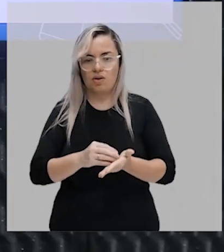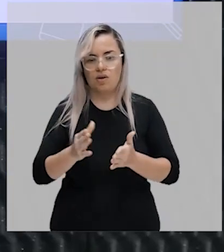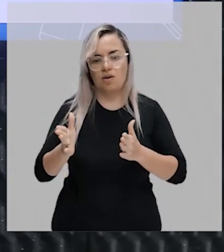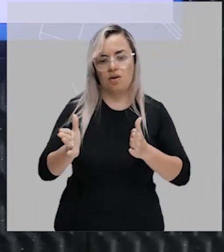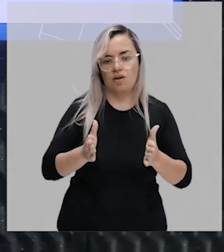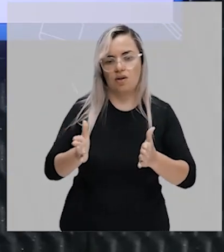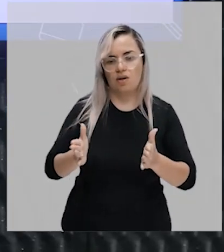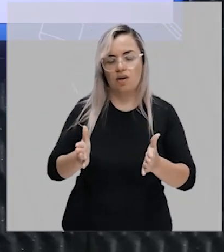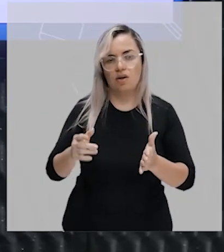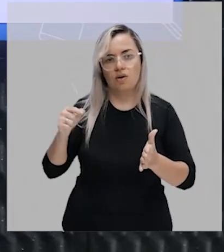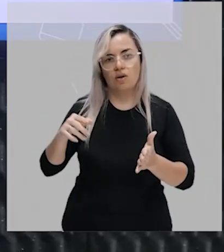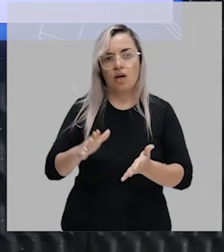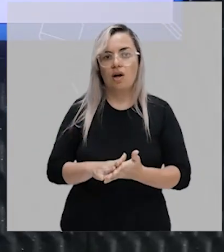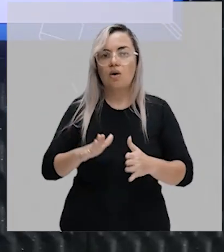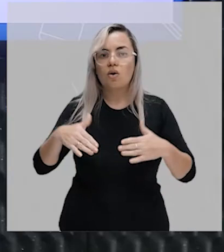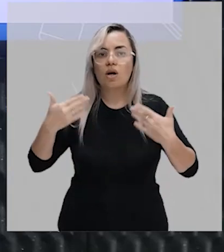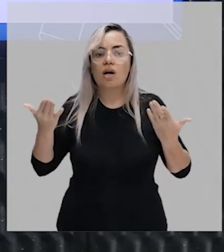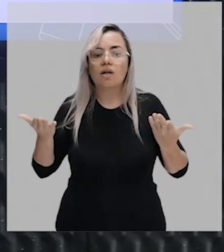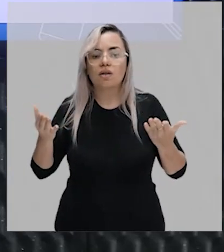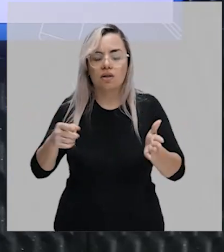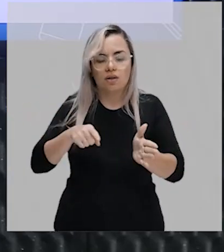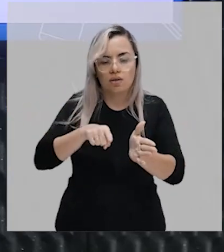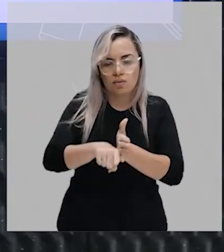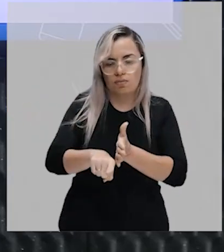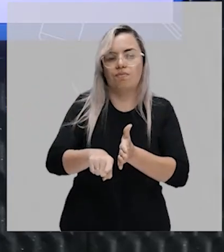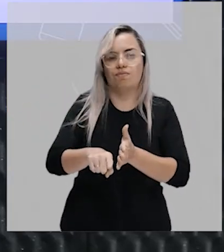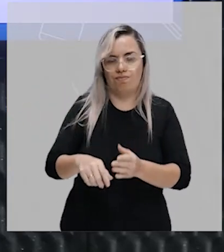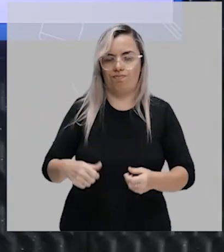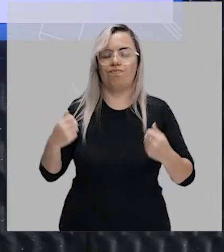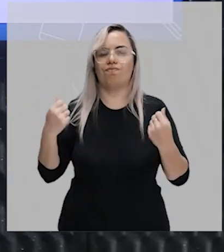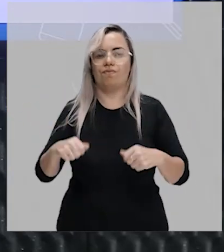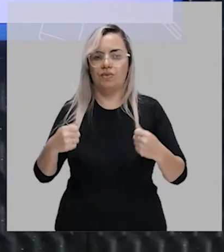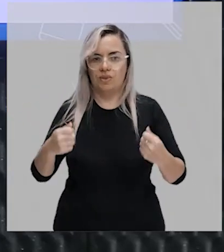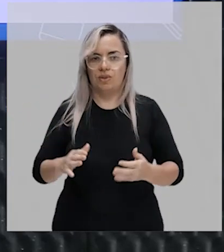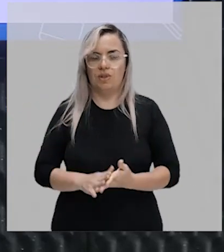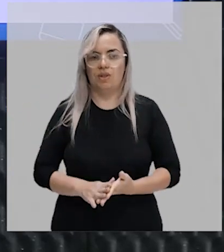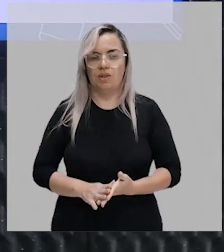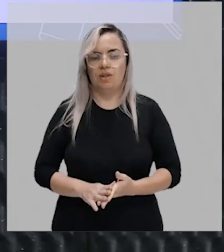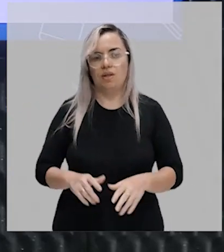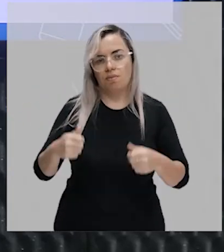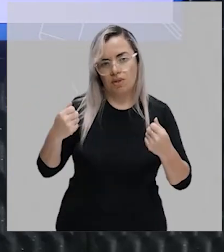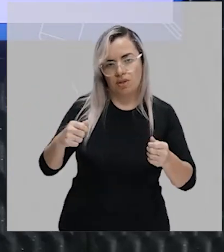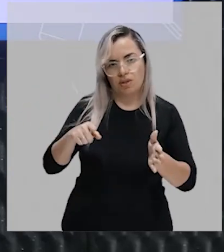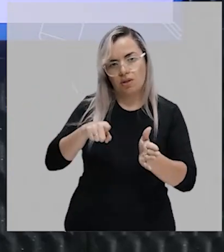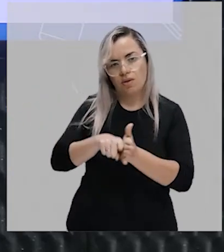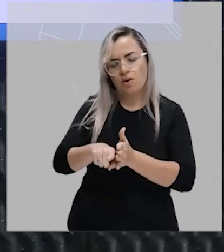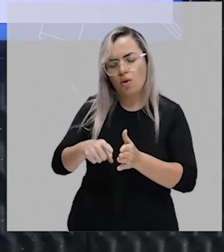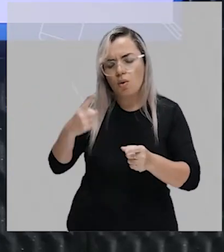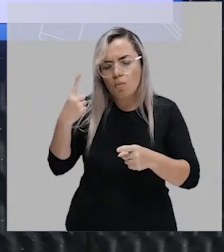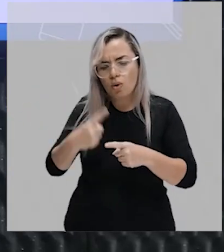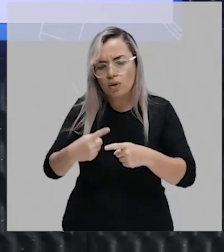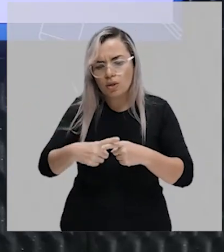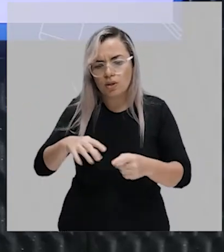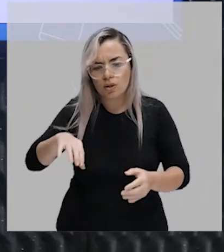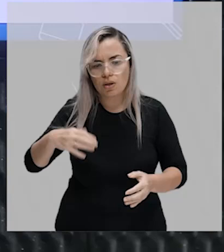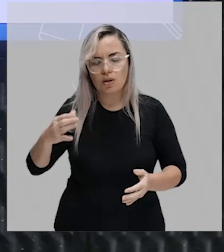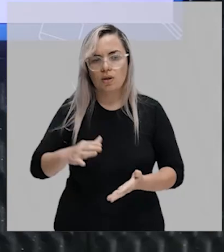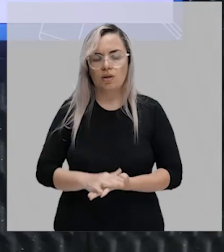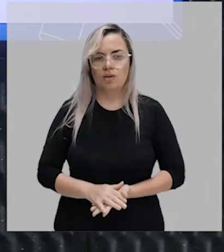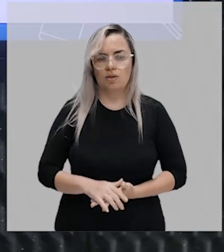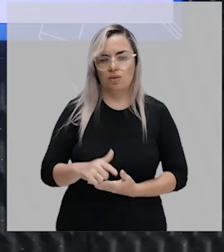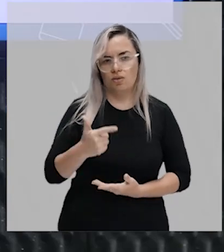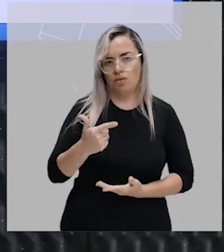que, pessoal? A pergunta. Ele observa, mas ele tem que perguntar por que aquilo está acontecendo. Porque se ele não tiver